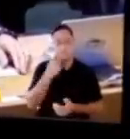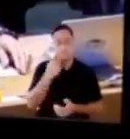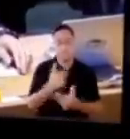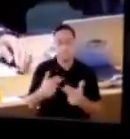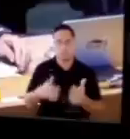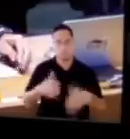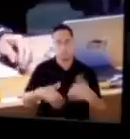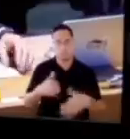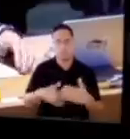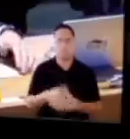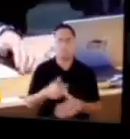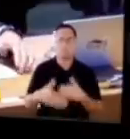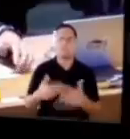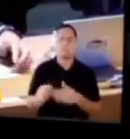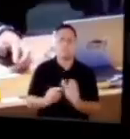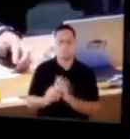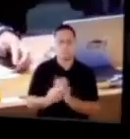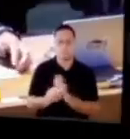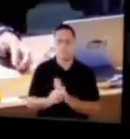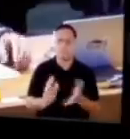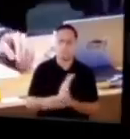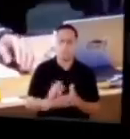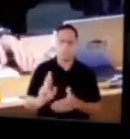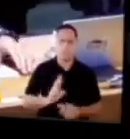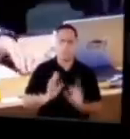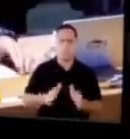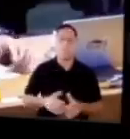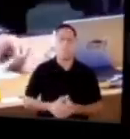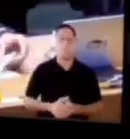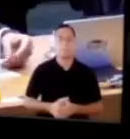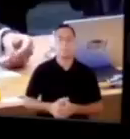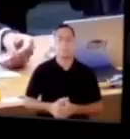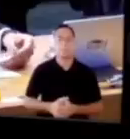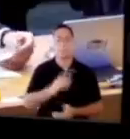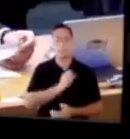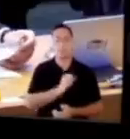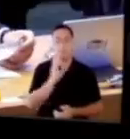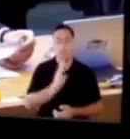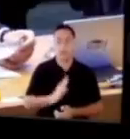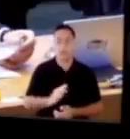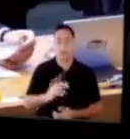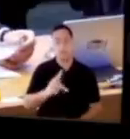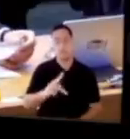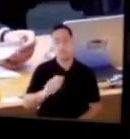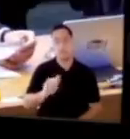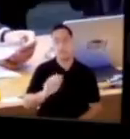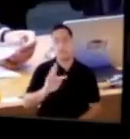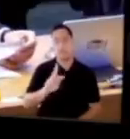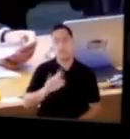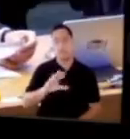já foram respondidas começa falando sobre patriotismo a definição do dicionário sobre